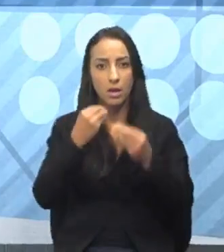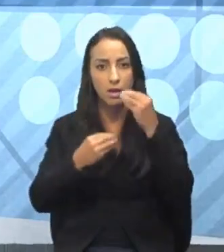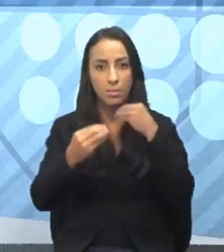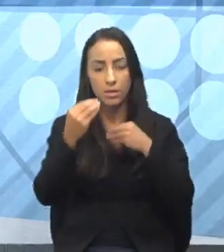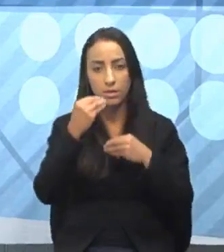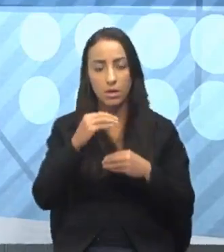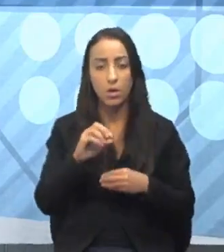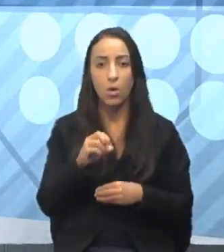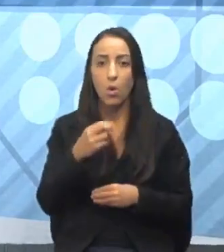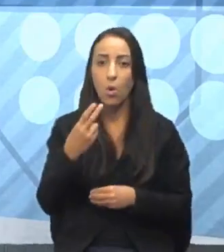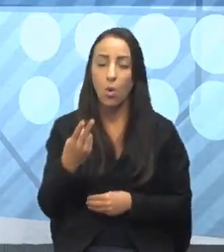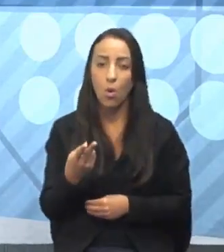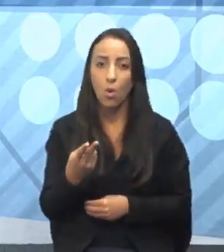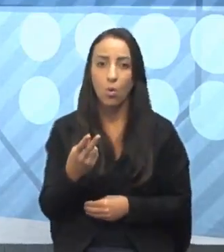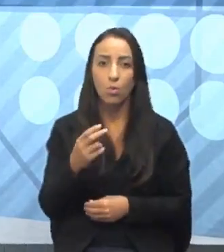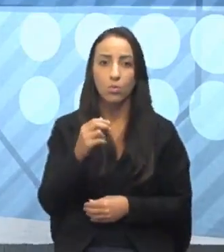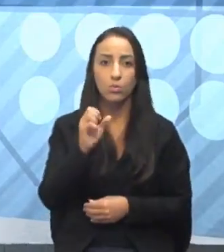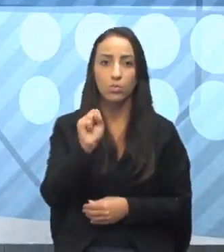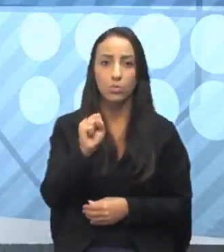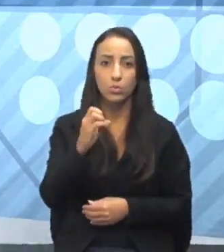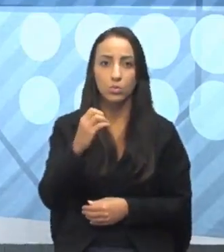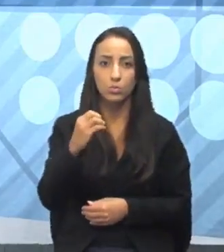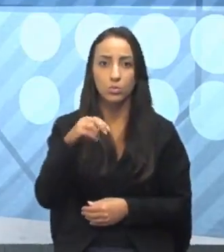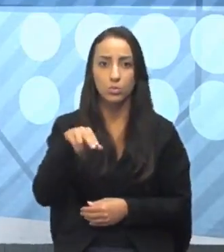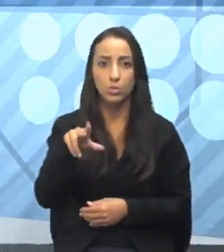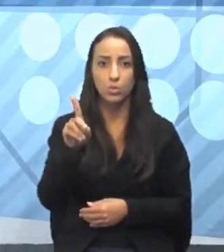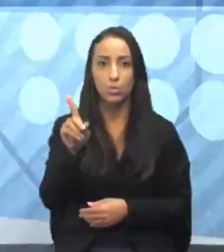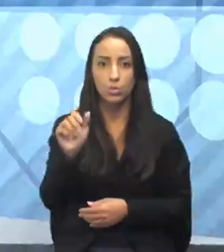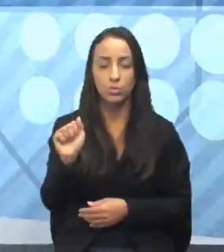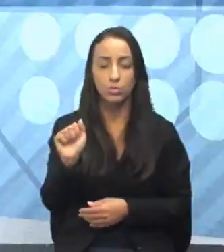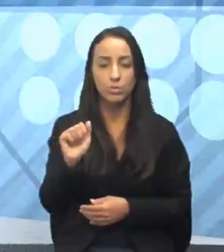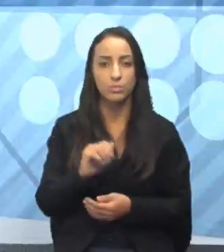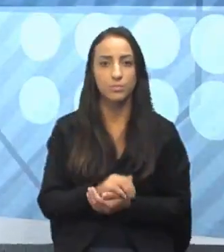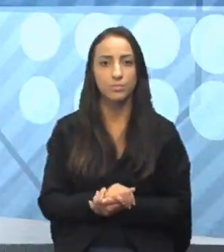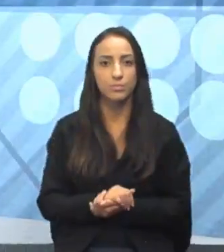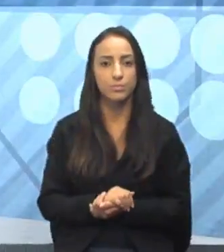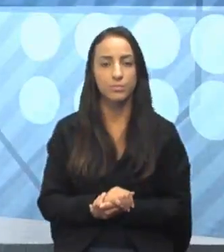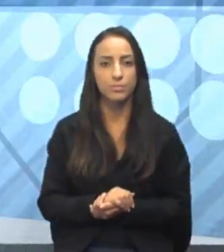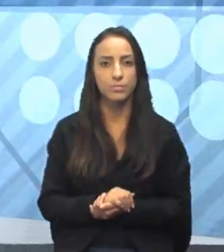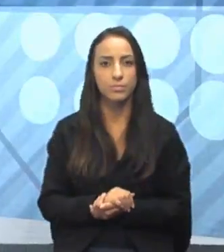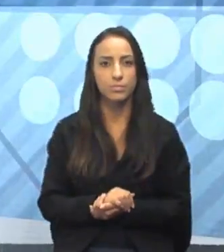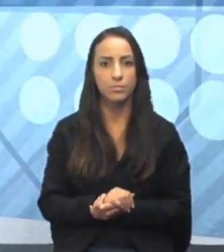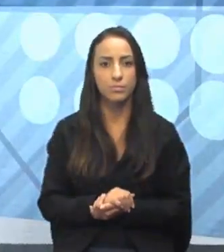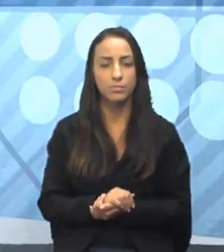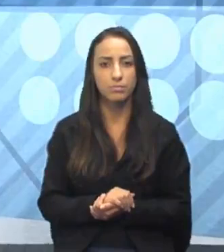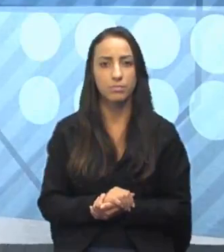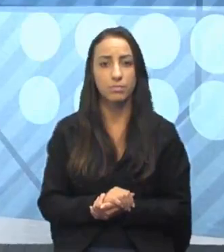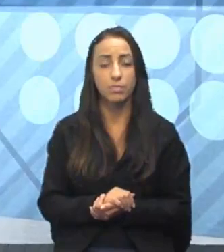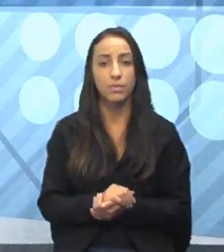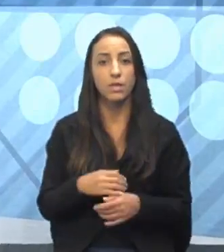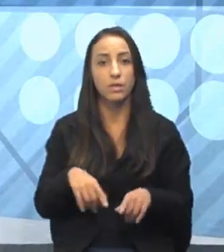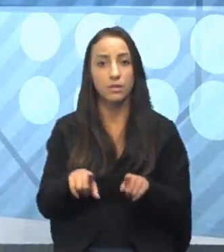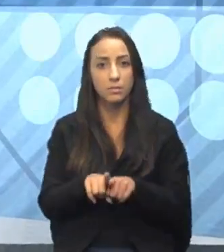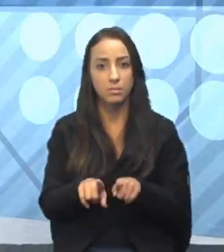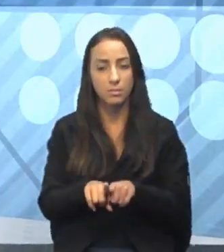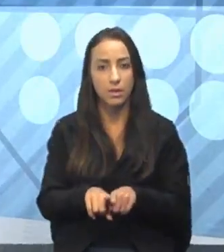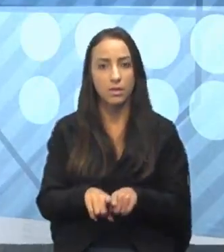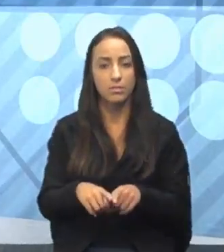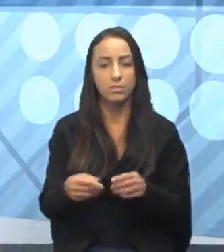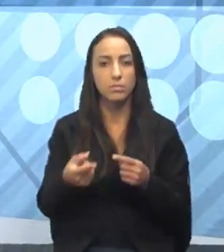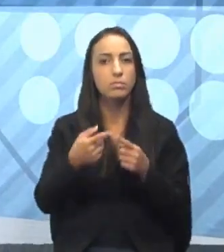alimentação ou via oral ou também por meio de sonda. No momento da passagem também da